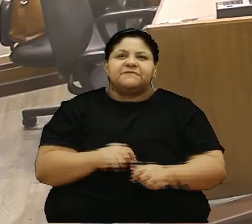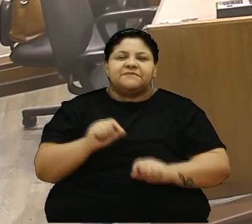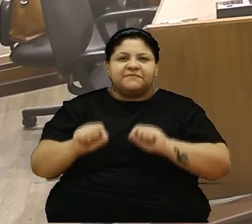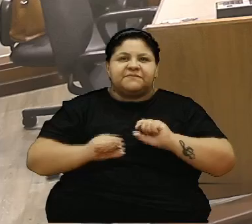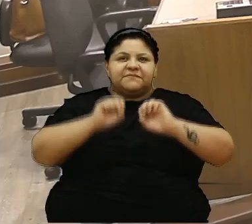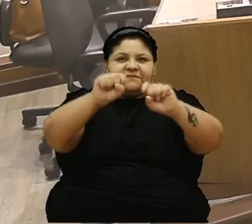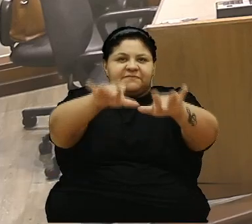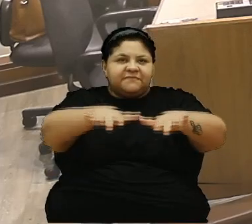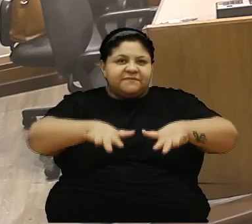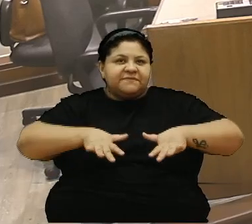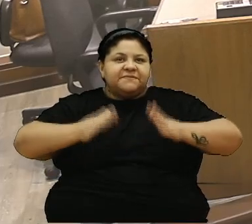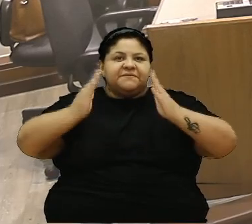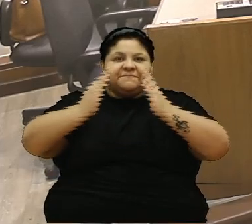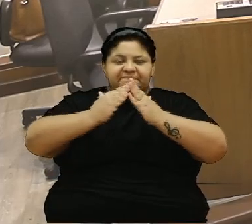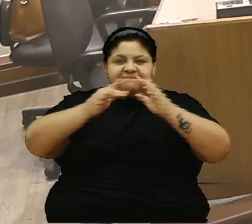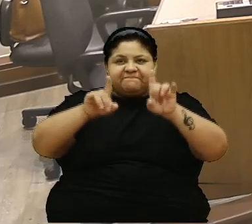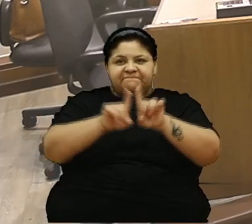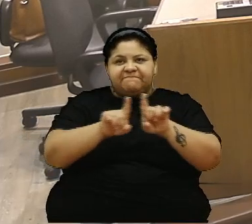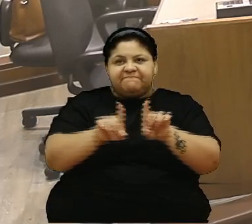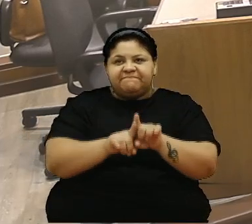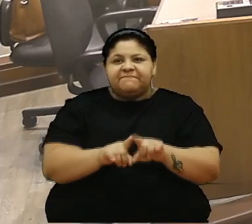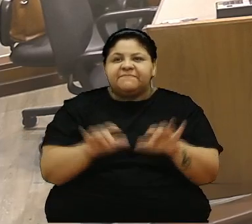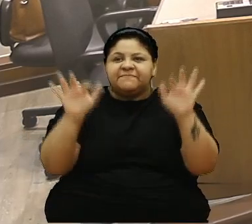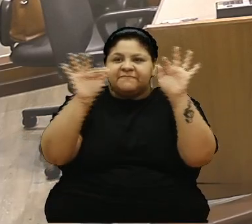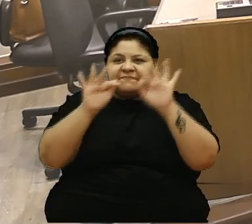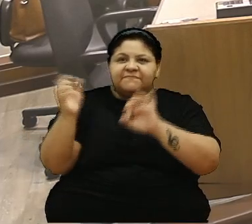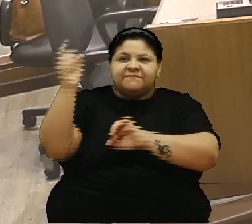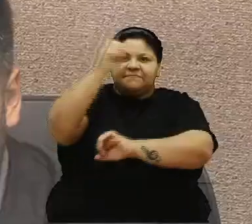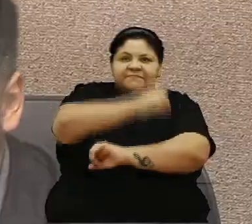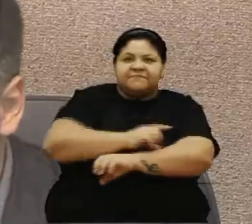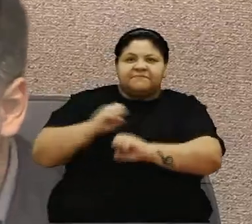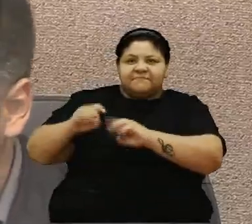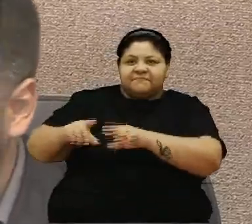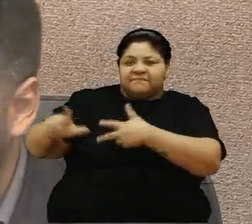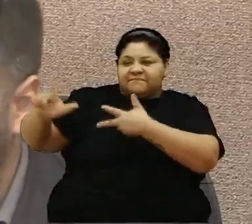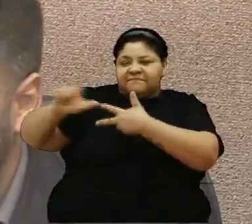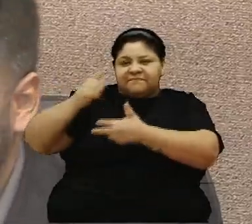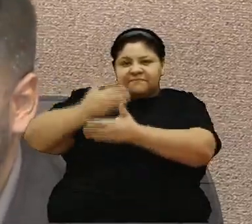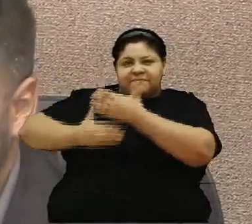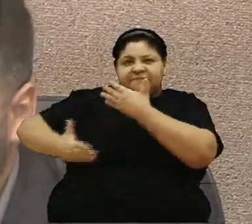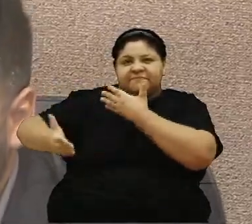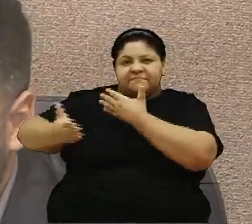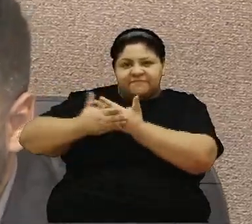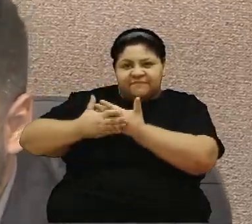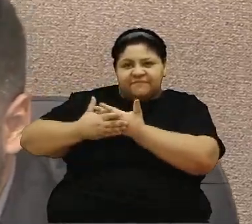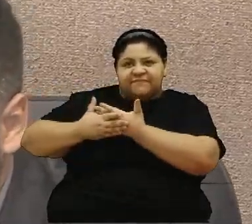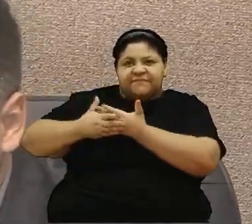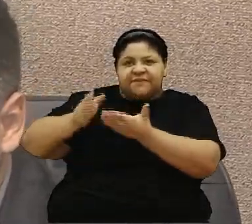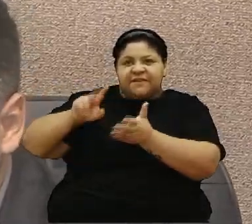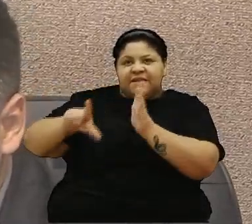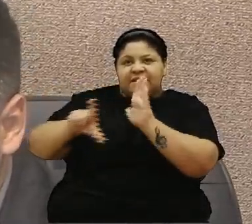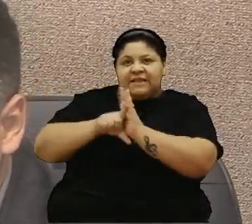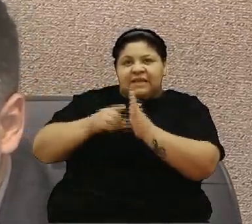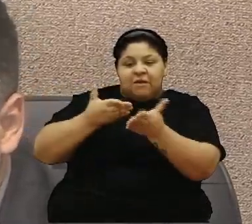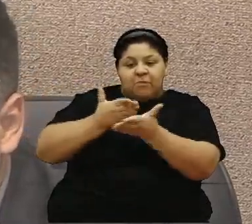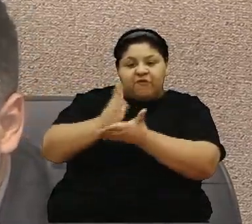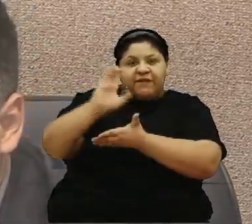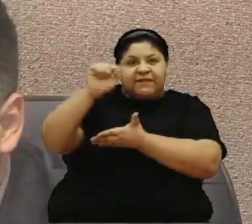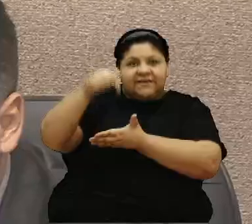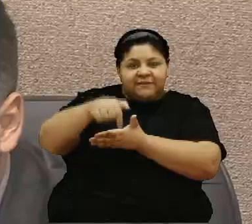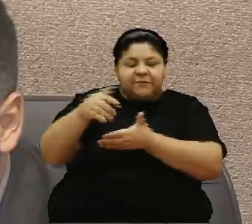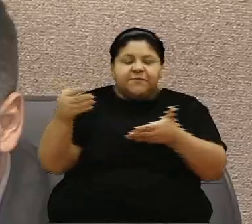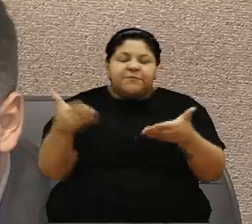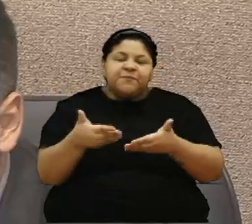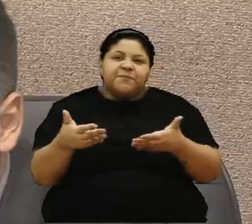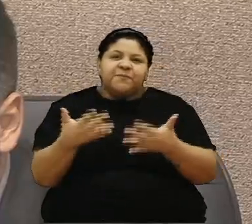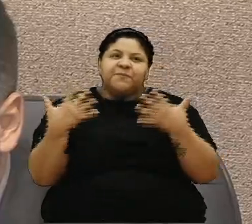acompanha no plenário de casa. Um feliz dia da educação legislativa para todos nós, lei recentemente aprovada aqui. E eu quero hoje